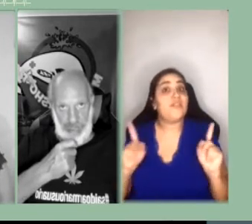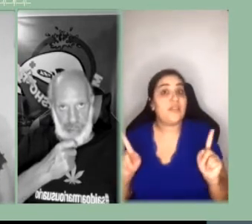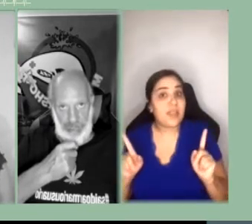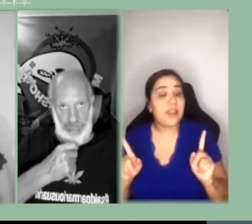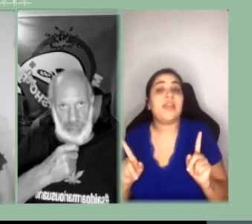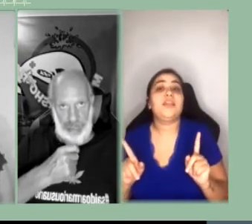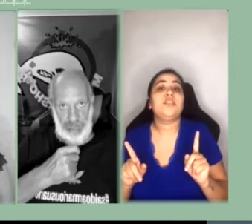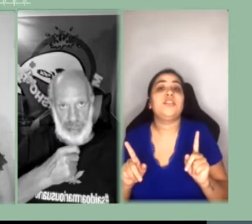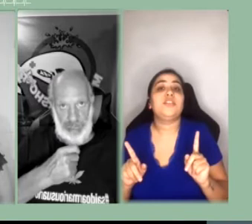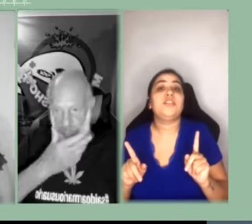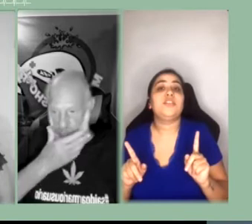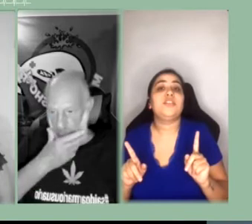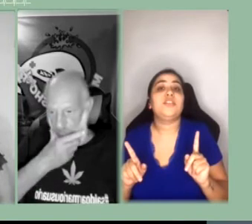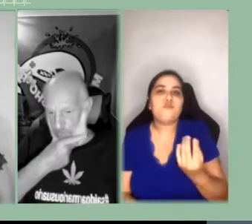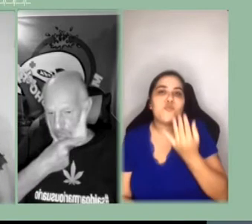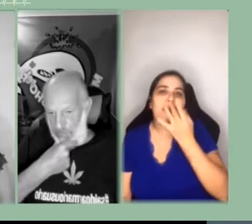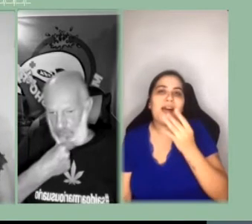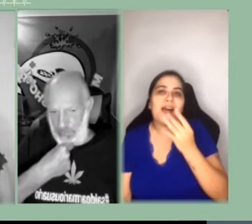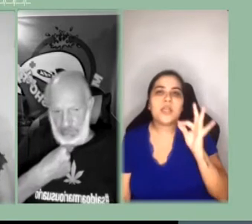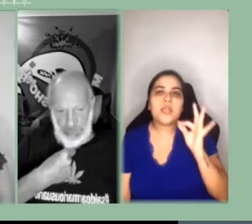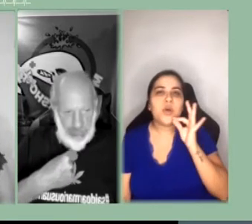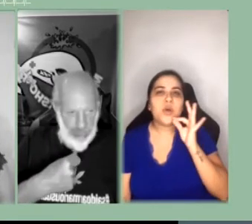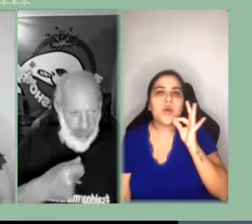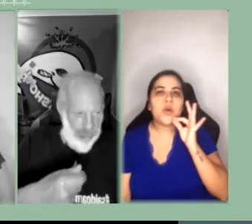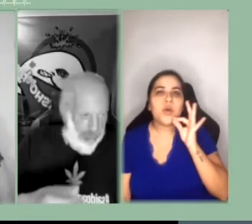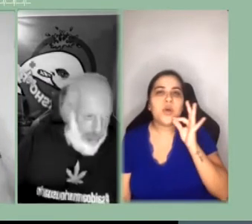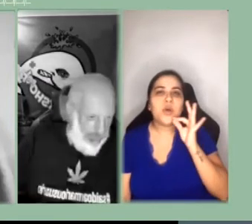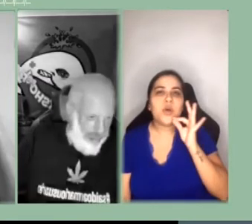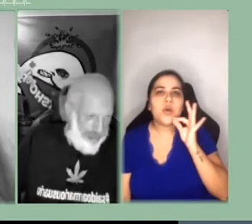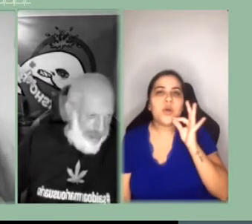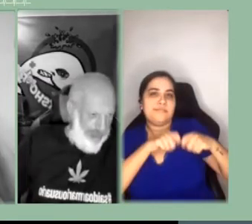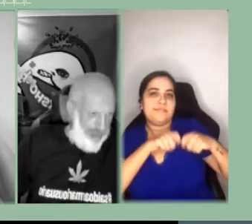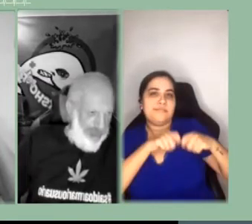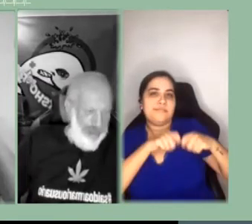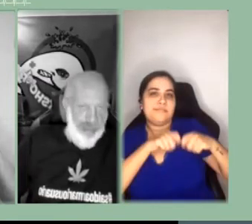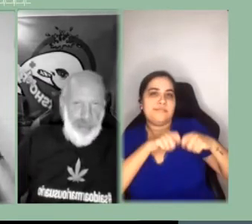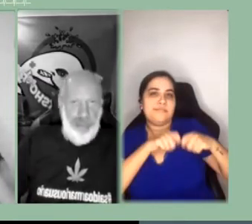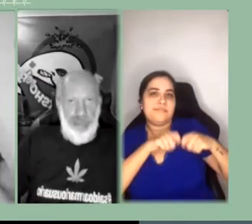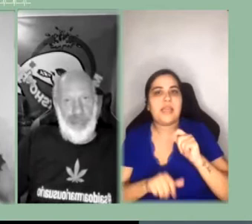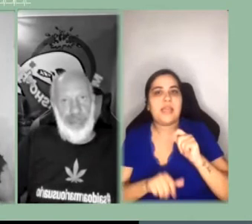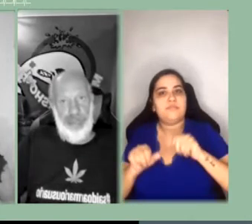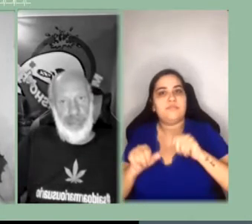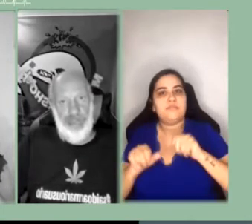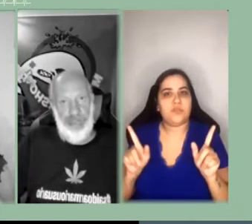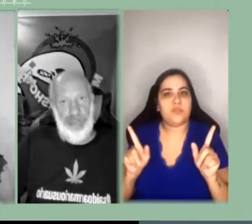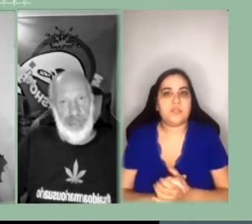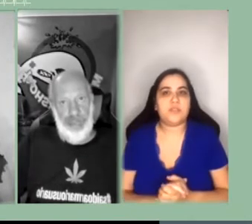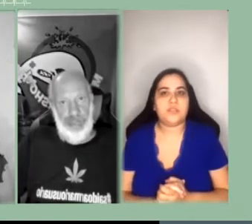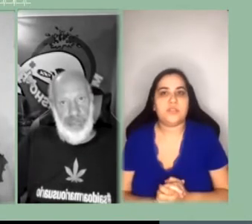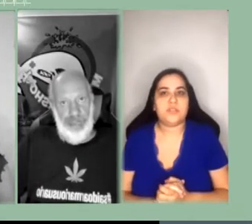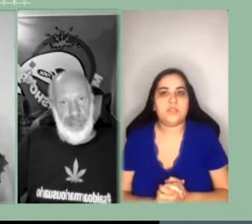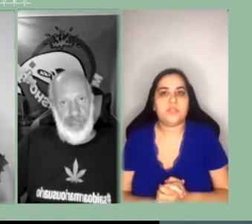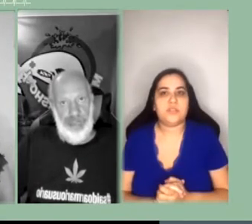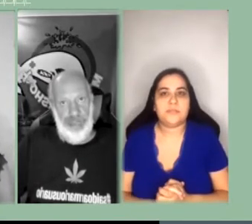uma forma de consumo com redução de danos, é uma forma de consumo em que a cannabis, os canabinoides